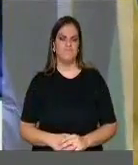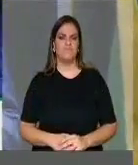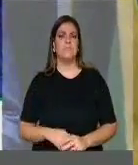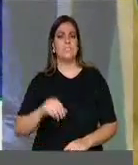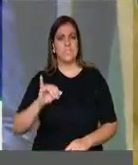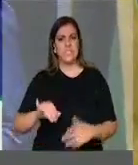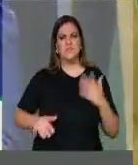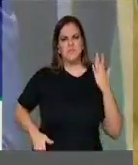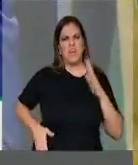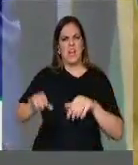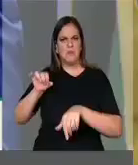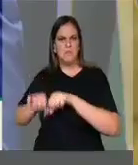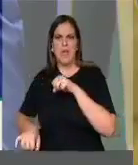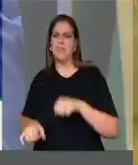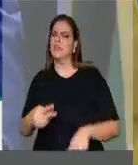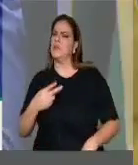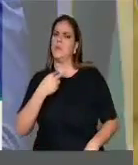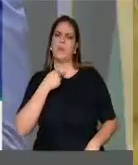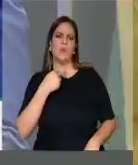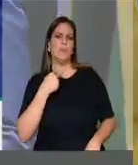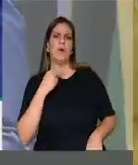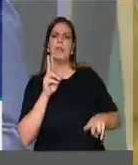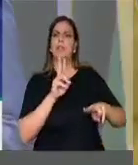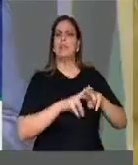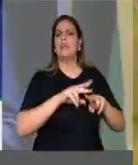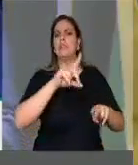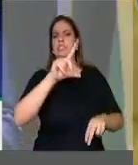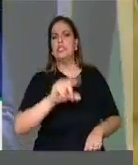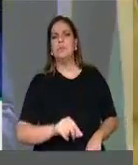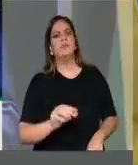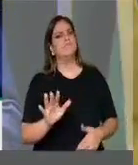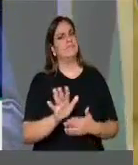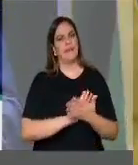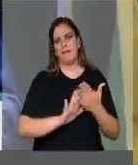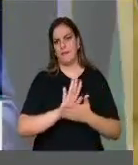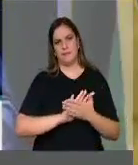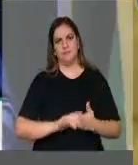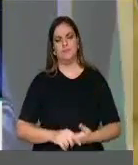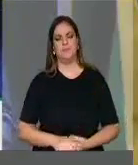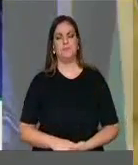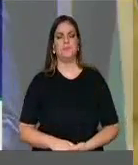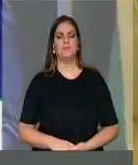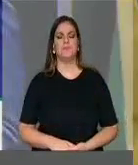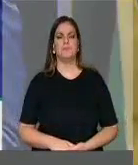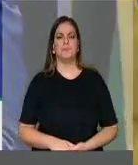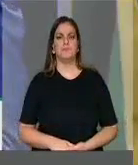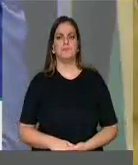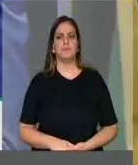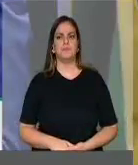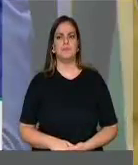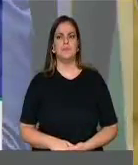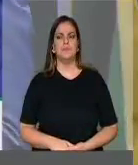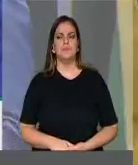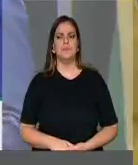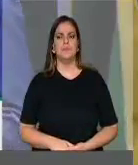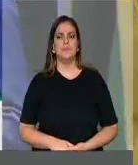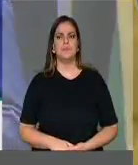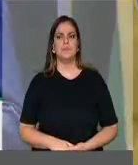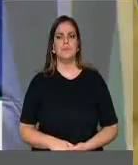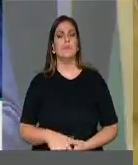que assassinar um policial não mais poderá ter a sua progressão de pena. Outro item importante que aprovamos nessa